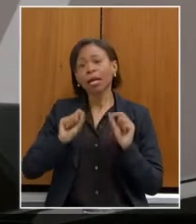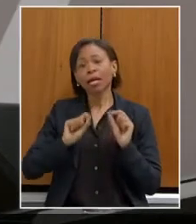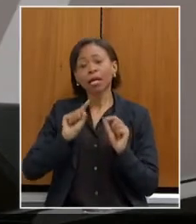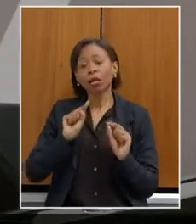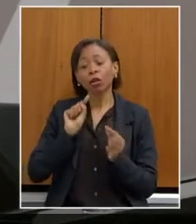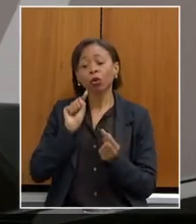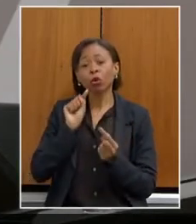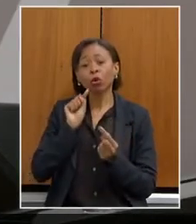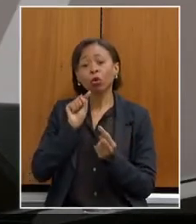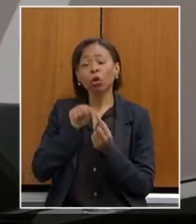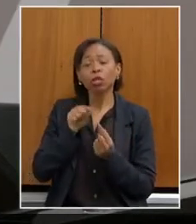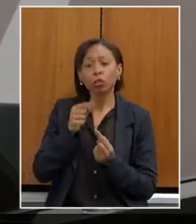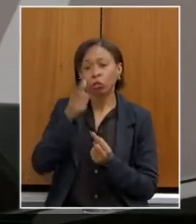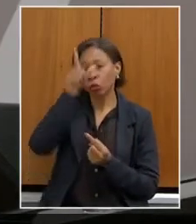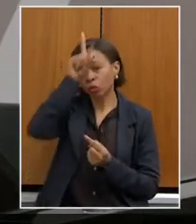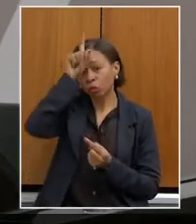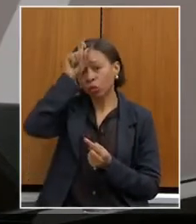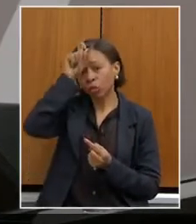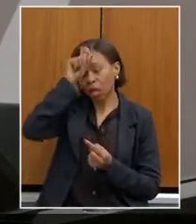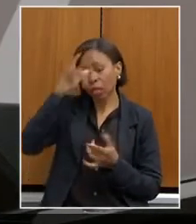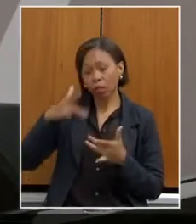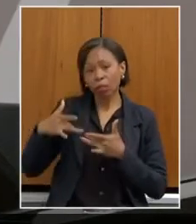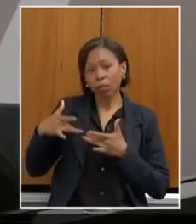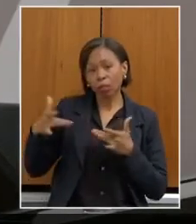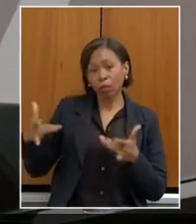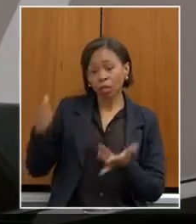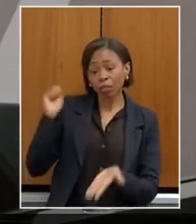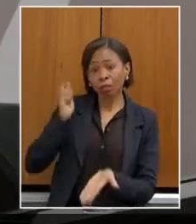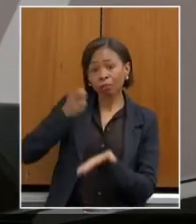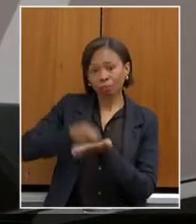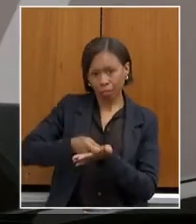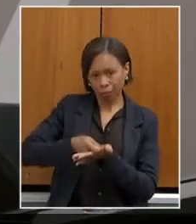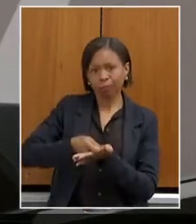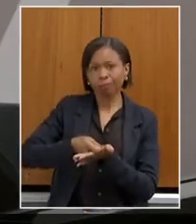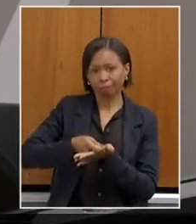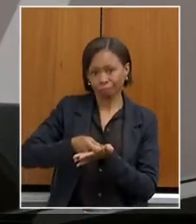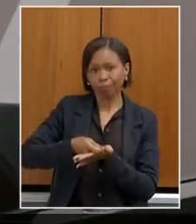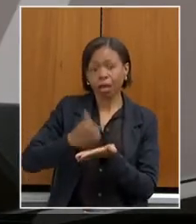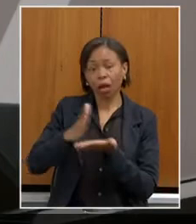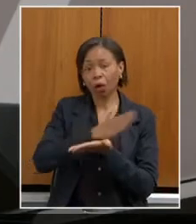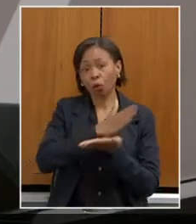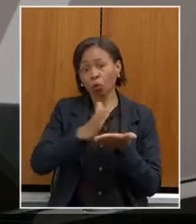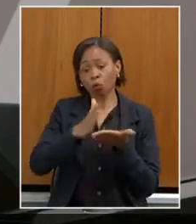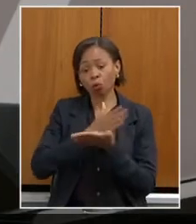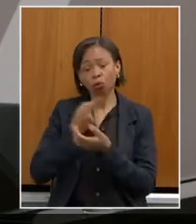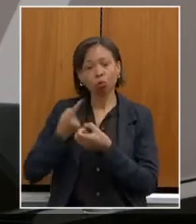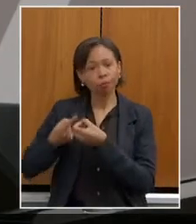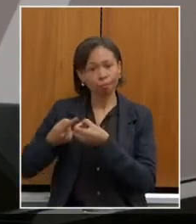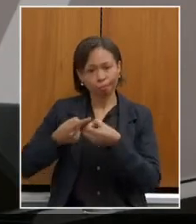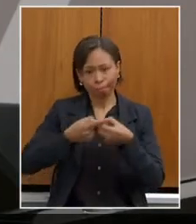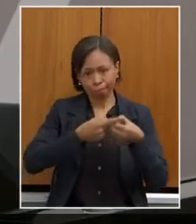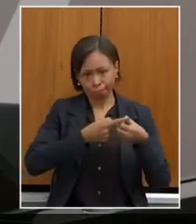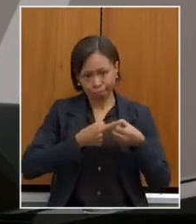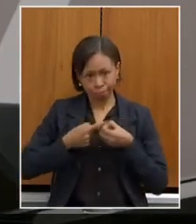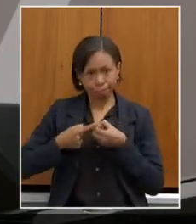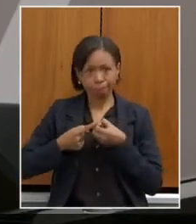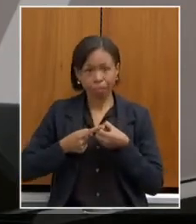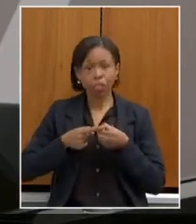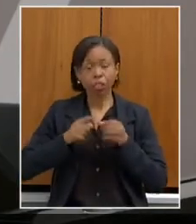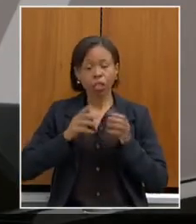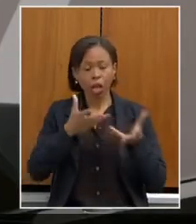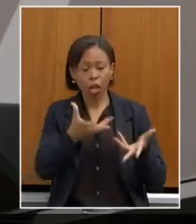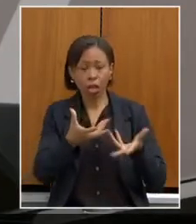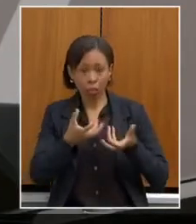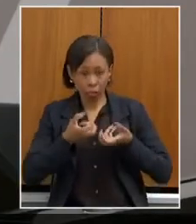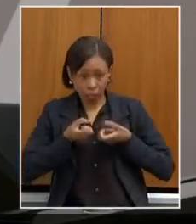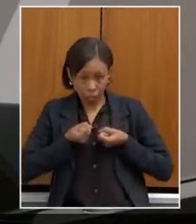serem pagas mesmo se o CAJEC ok então temos municípios que recebem